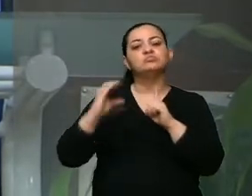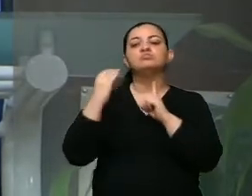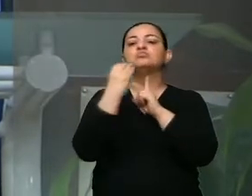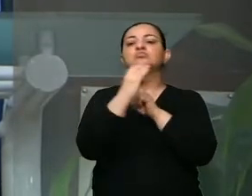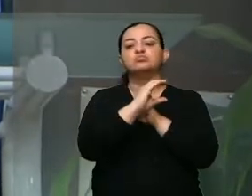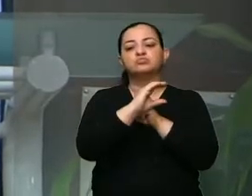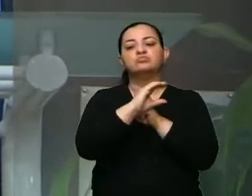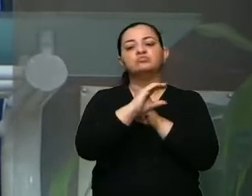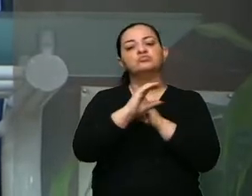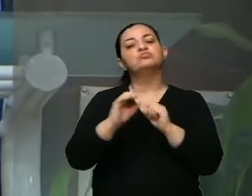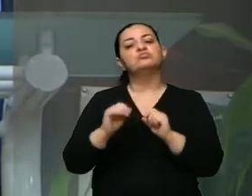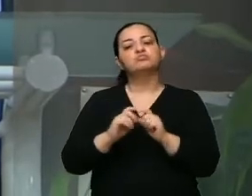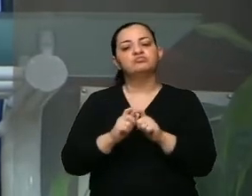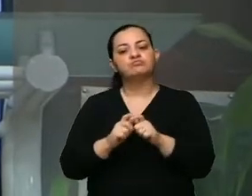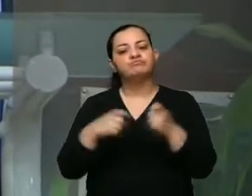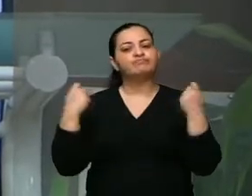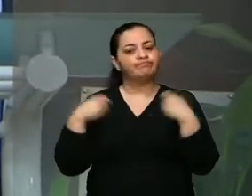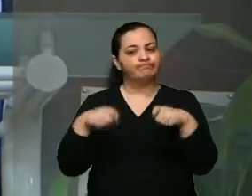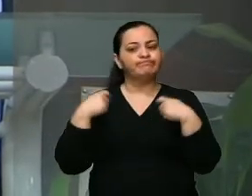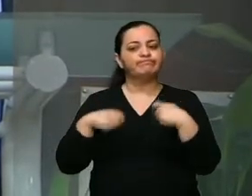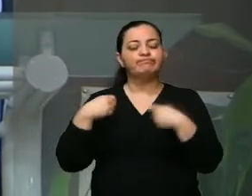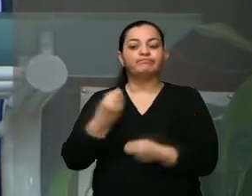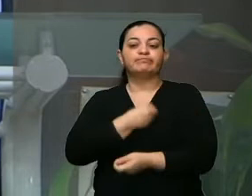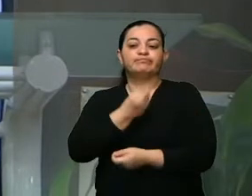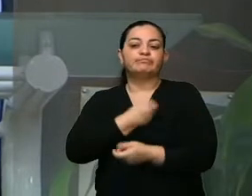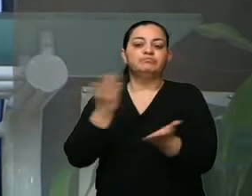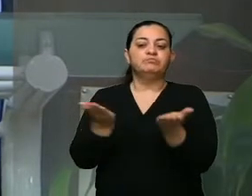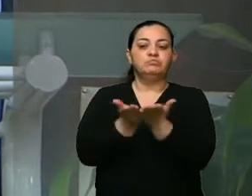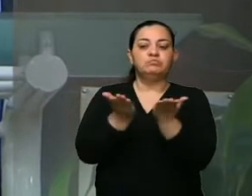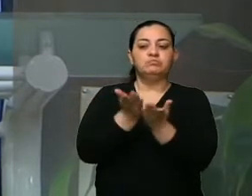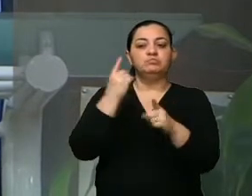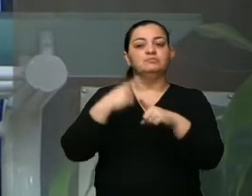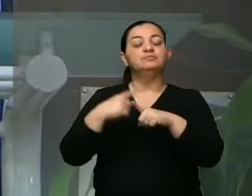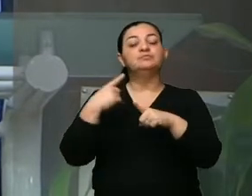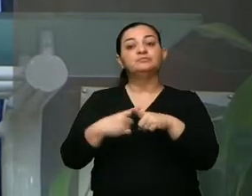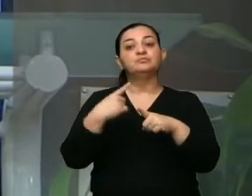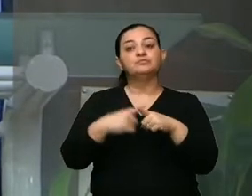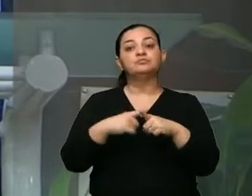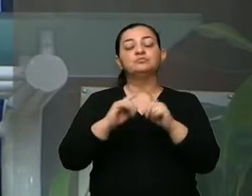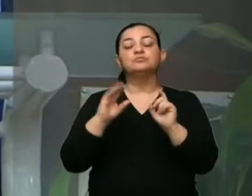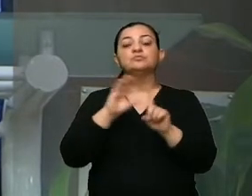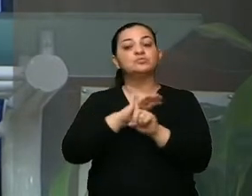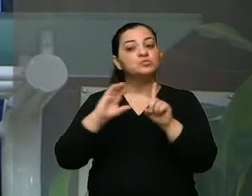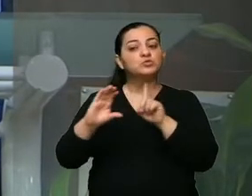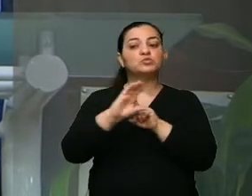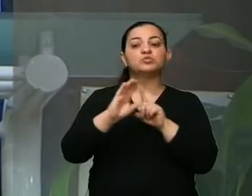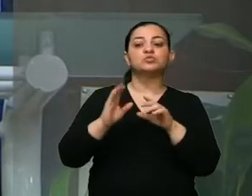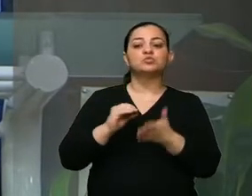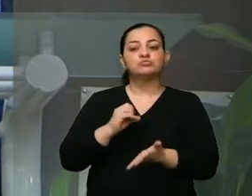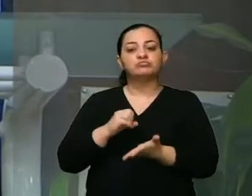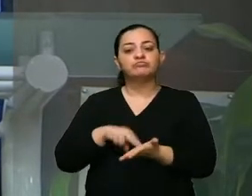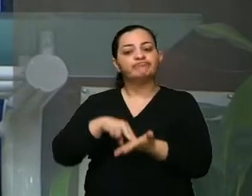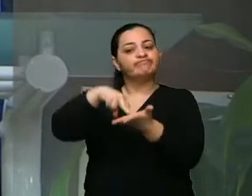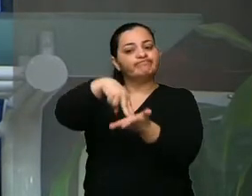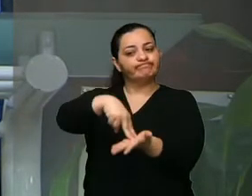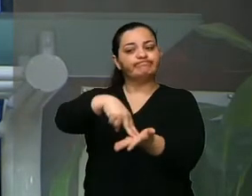é necessidade na vida do crente porque é o culto que nos estabelece